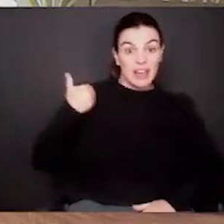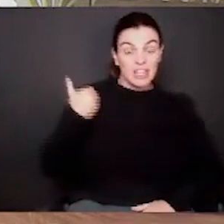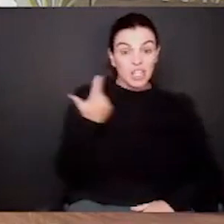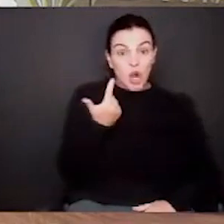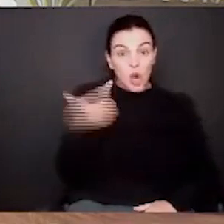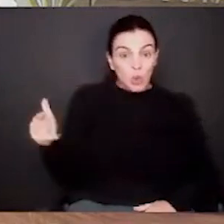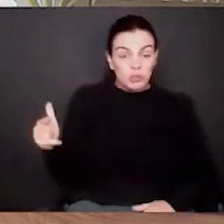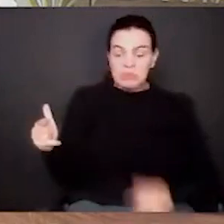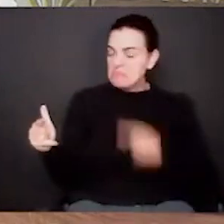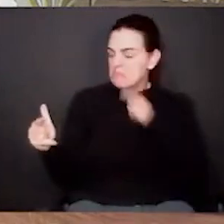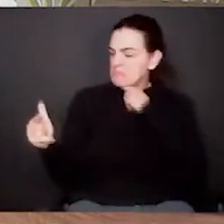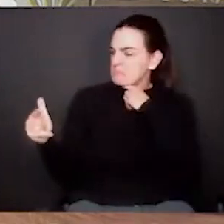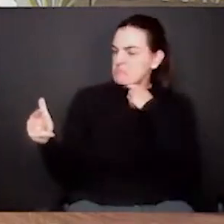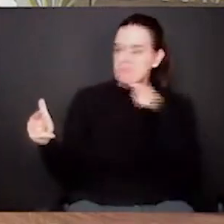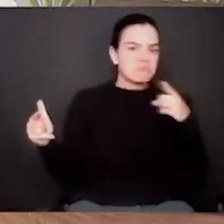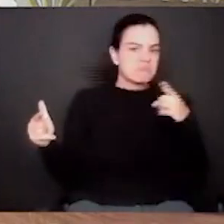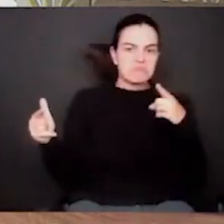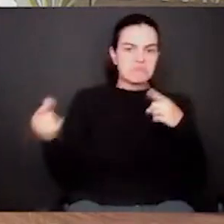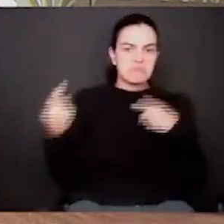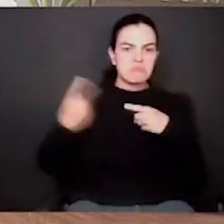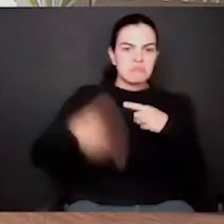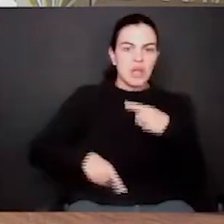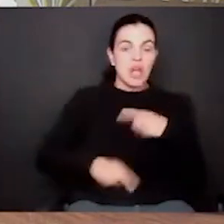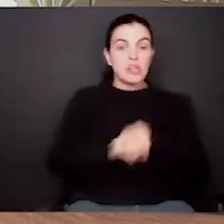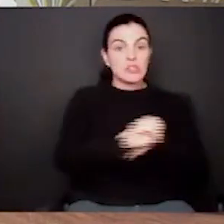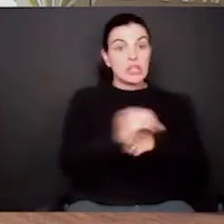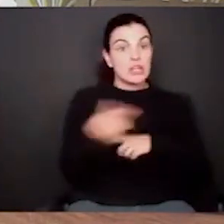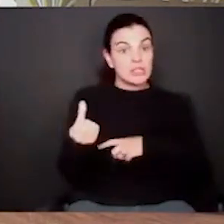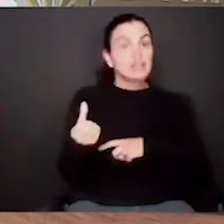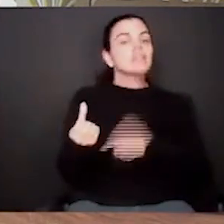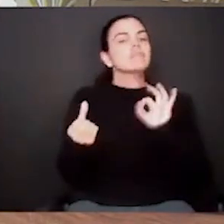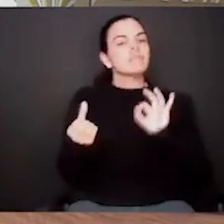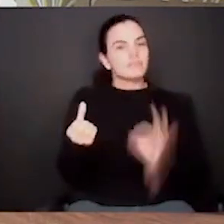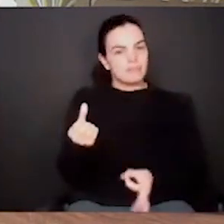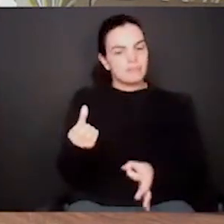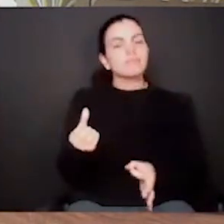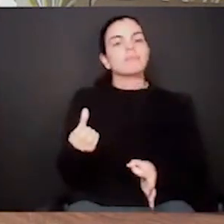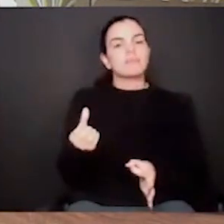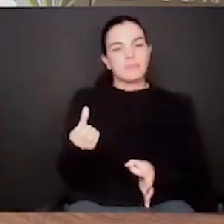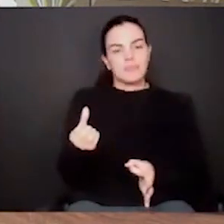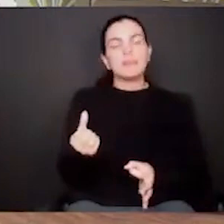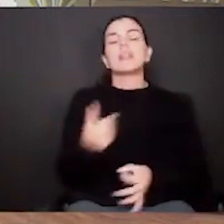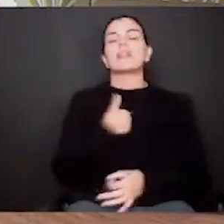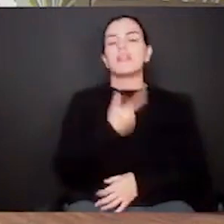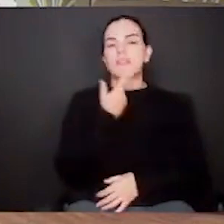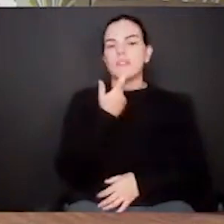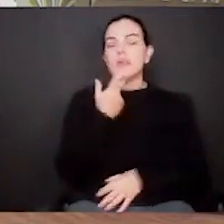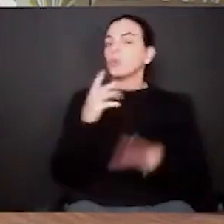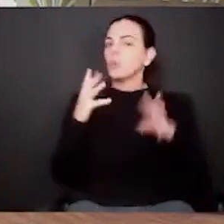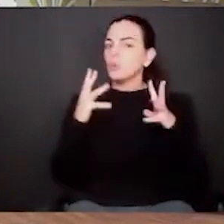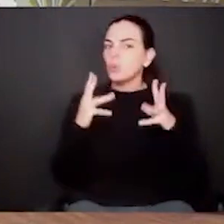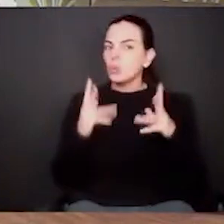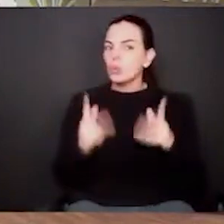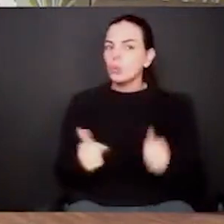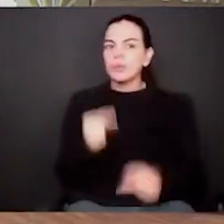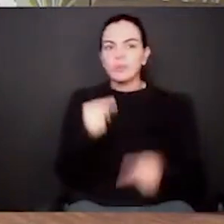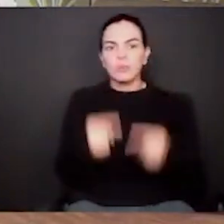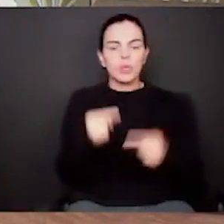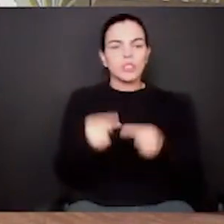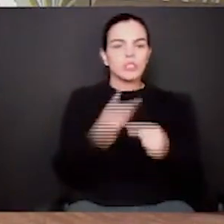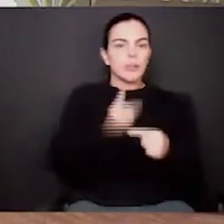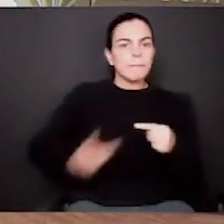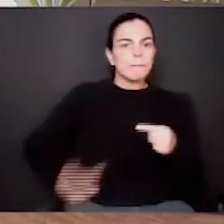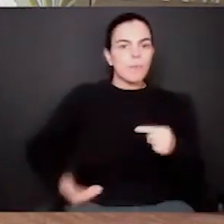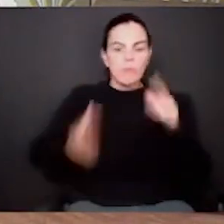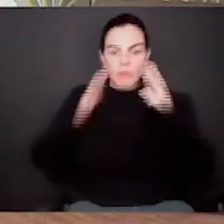Justifica-se, pois, aqui o desenvolvimento e o aporte de toda a política pública possível para o alcance das nossas